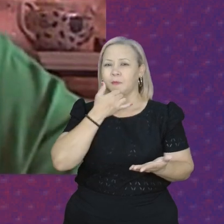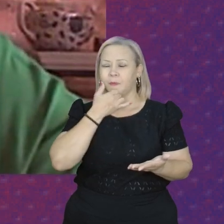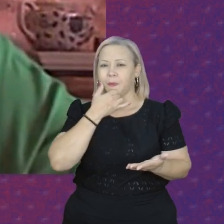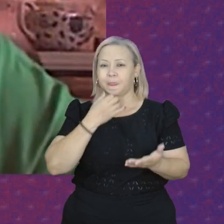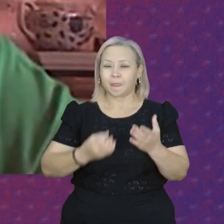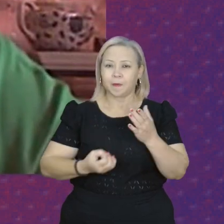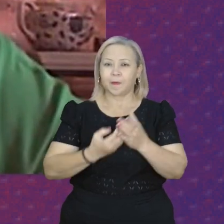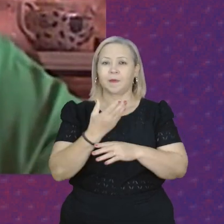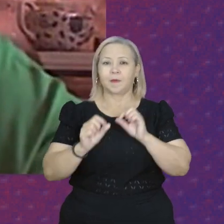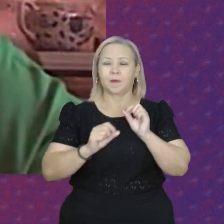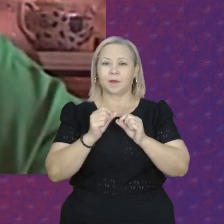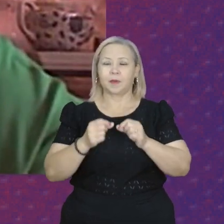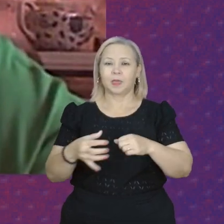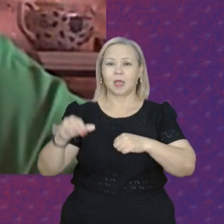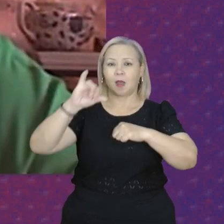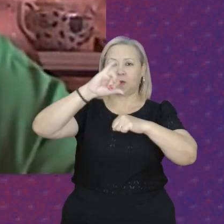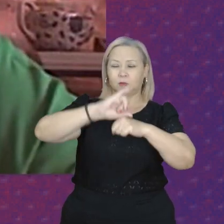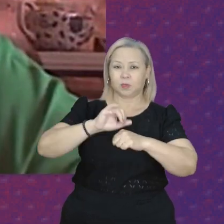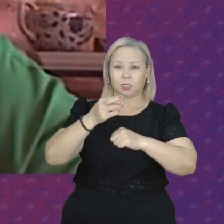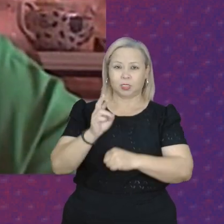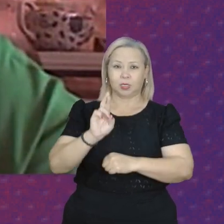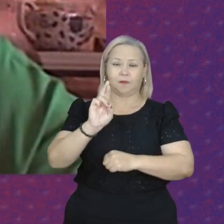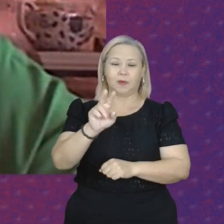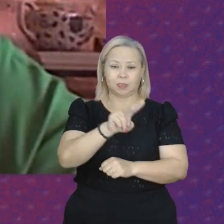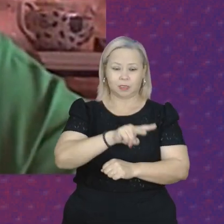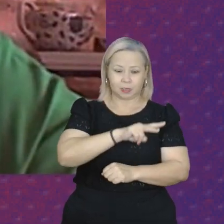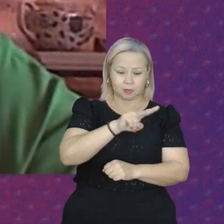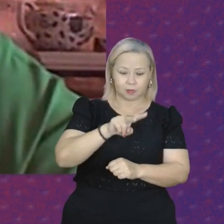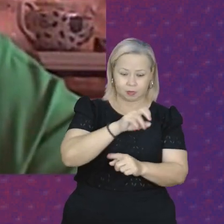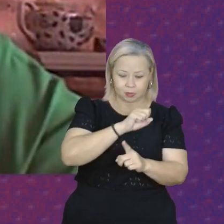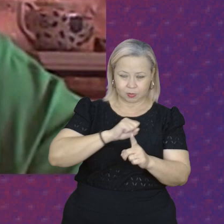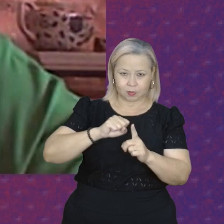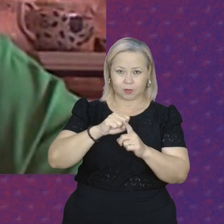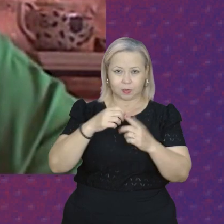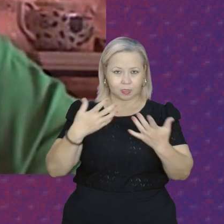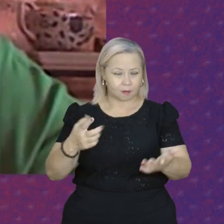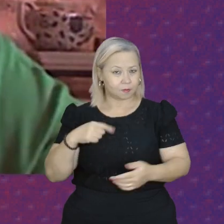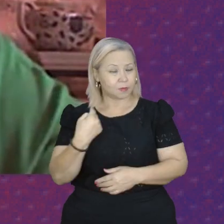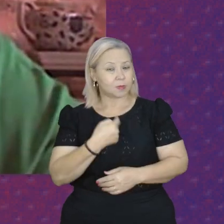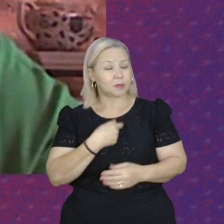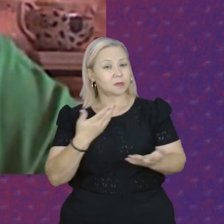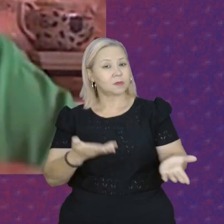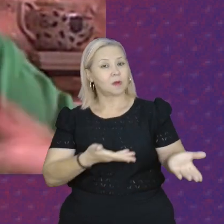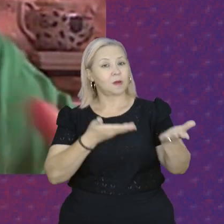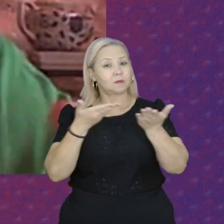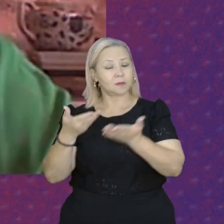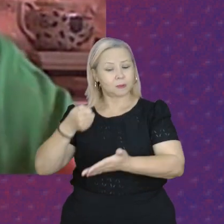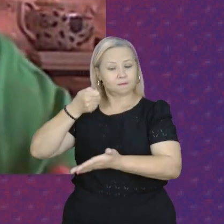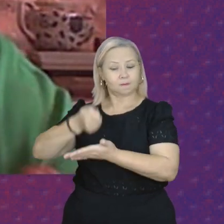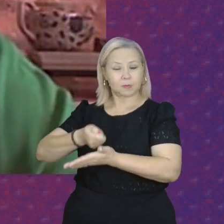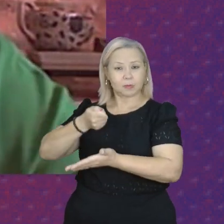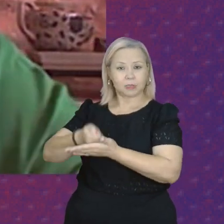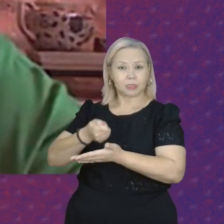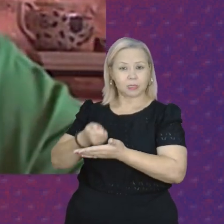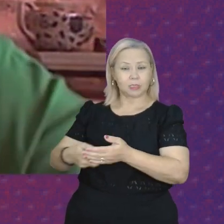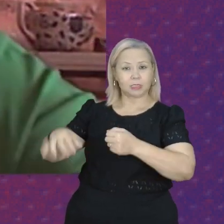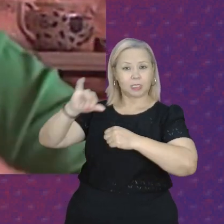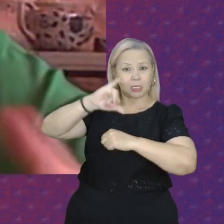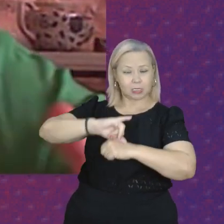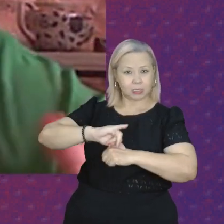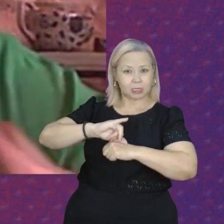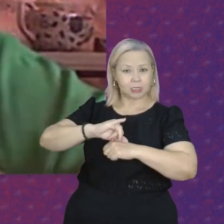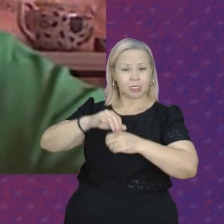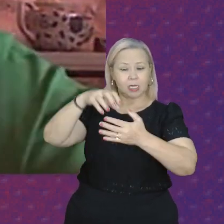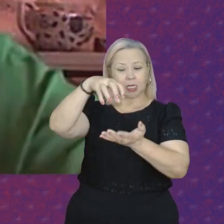criando os Centros de Referência da Assistência Social. E nós passamos a exigir que esses centros